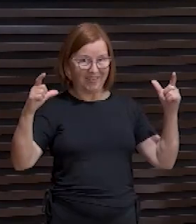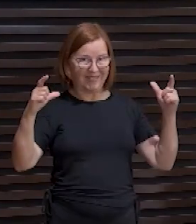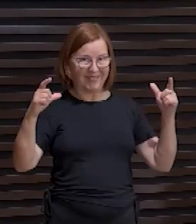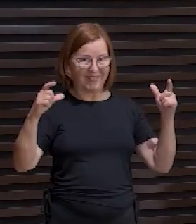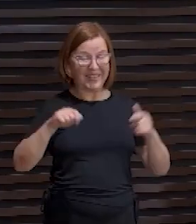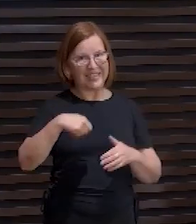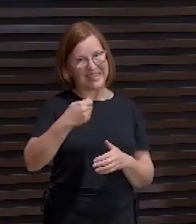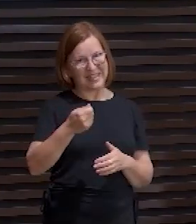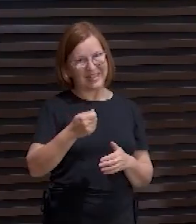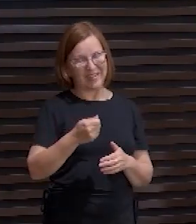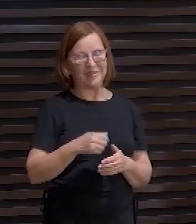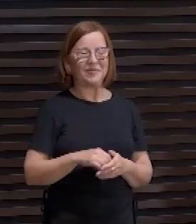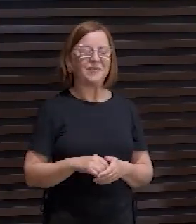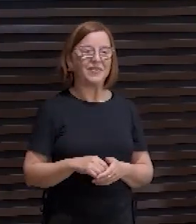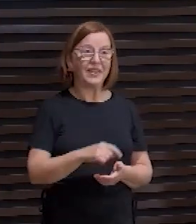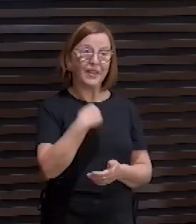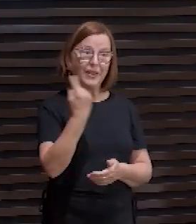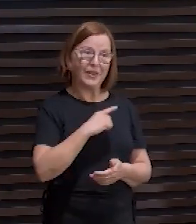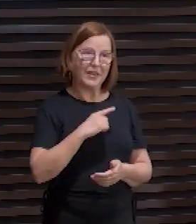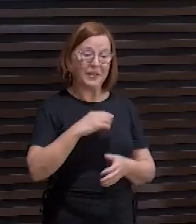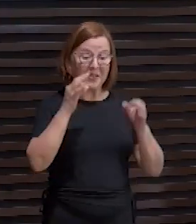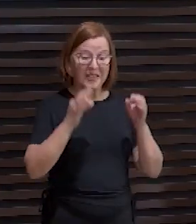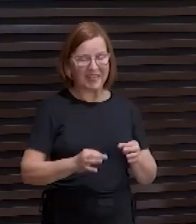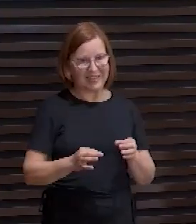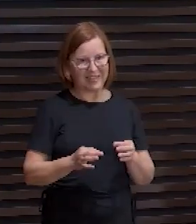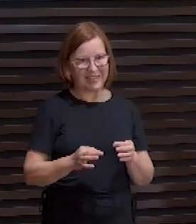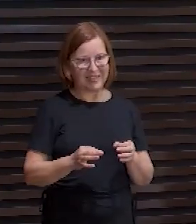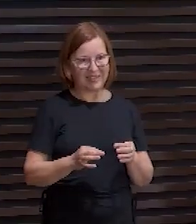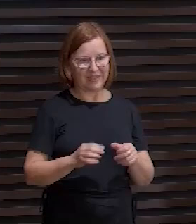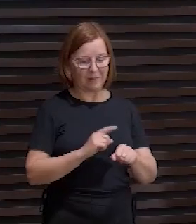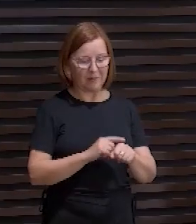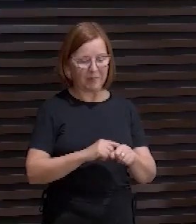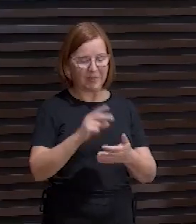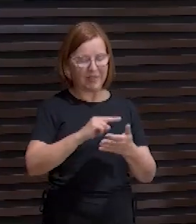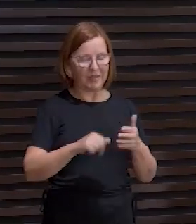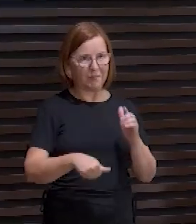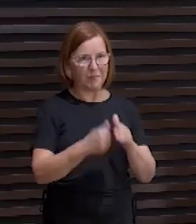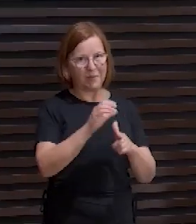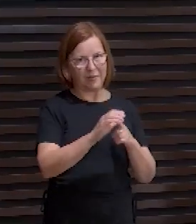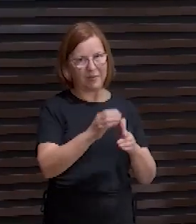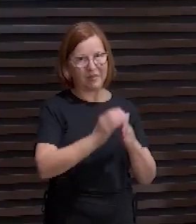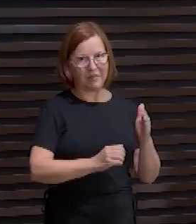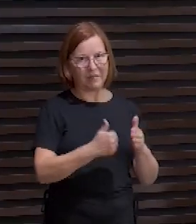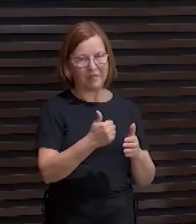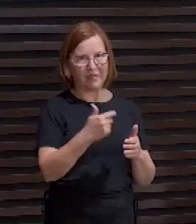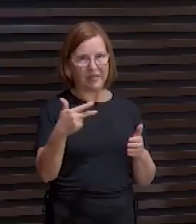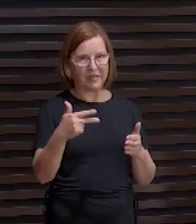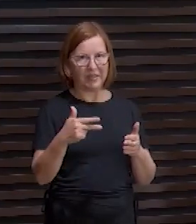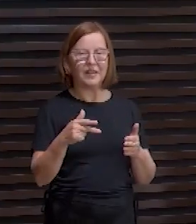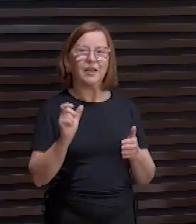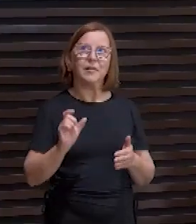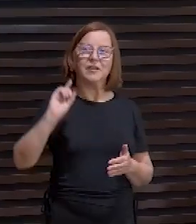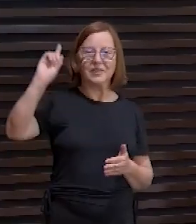sinalizadores. E nós temos a certeza disso ao lermos a primeira carta de Coríntios, no capítulo 13, onde a própria palavra